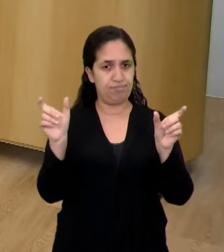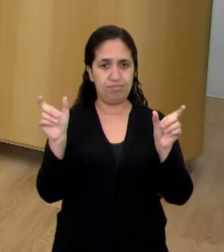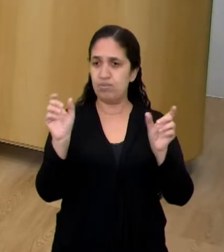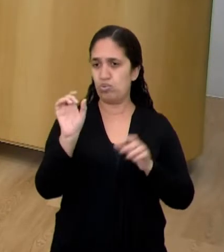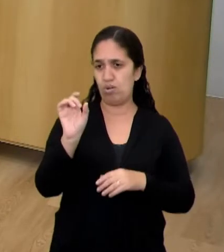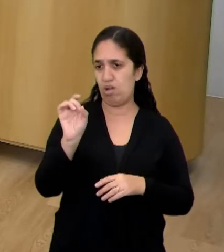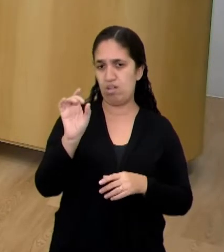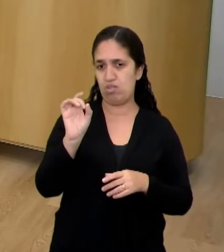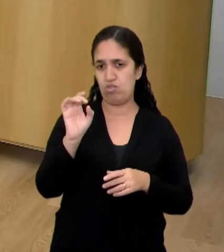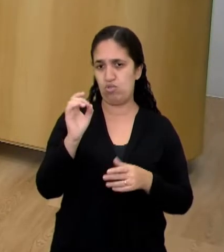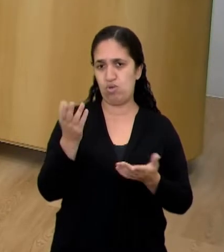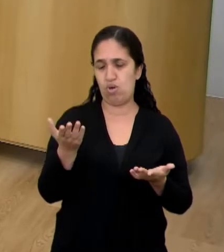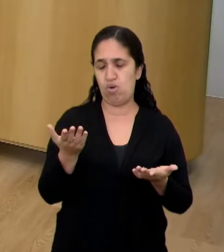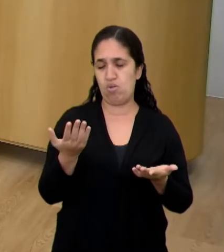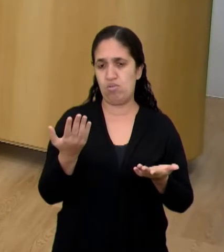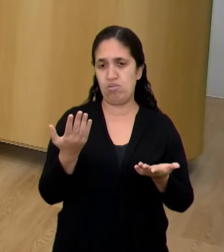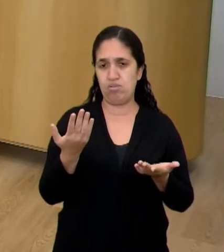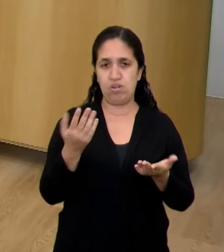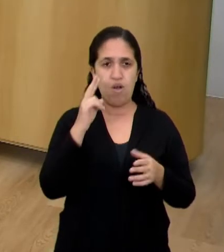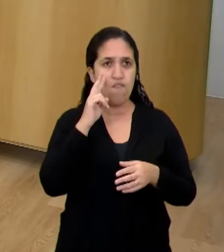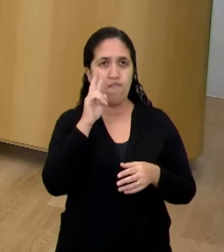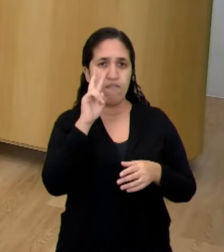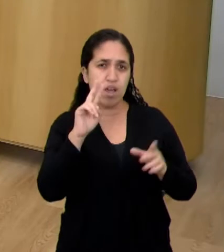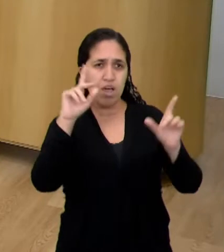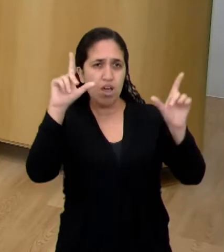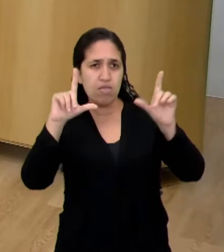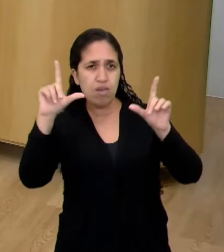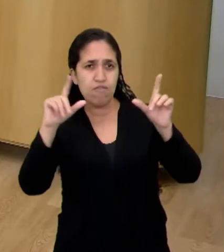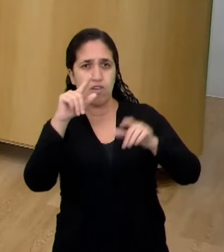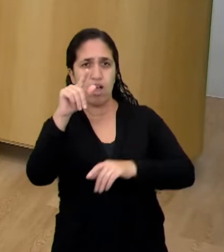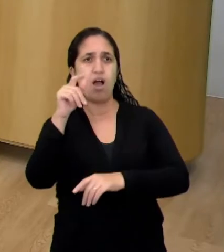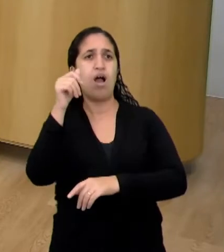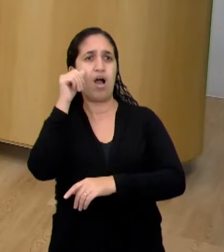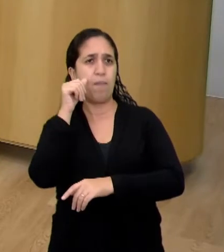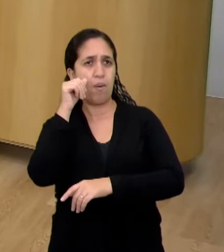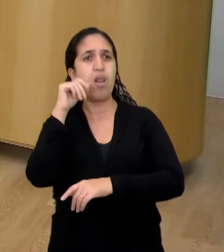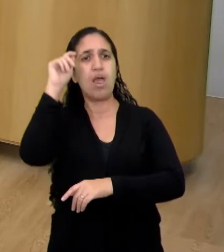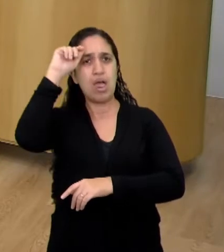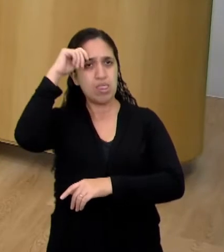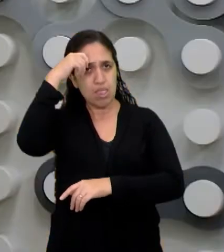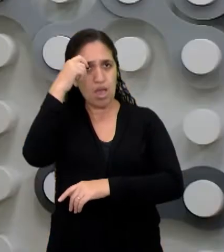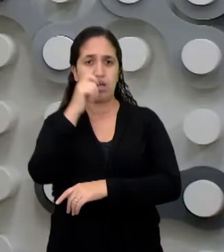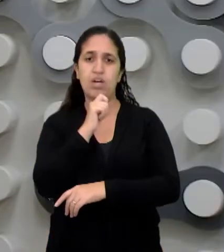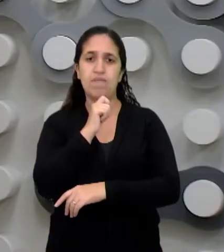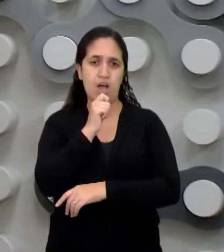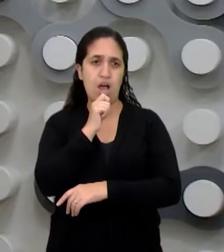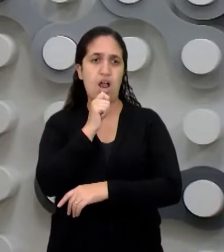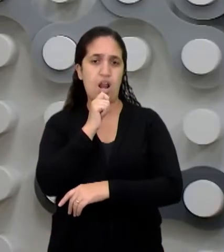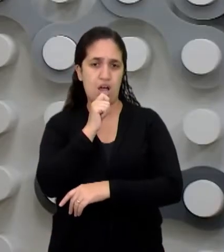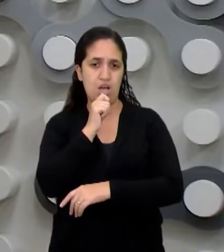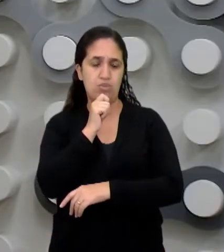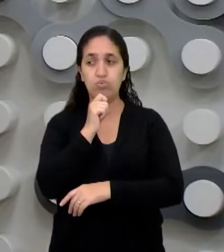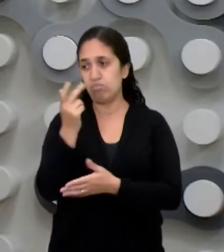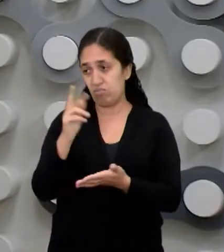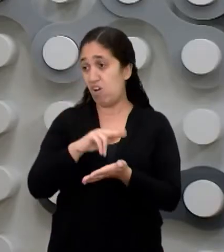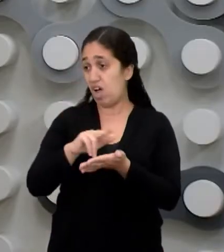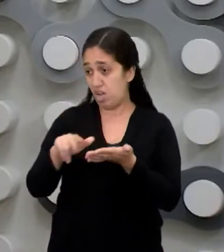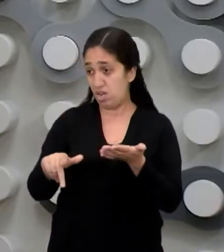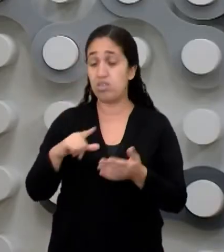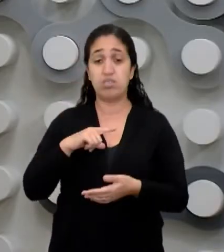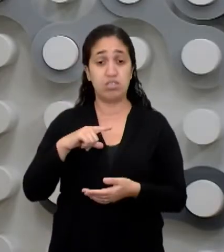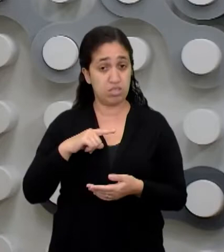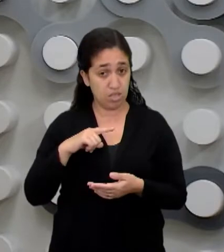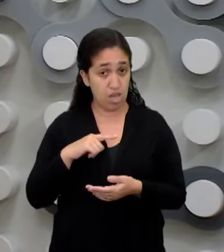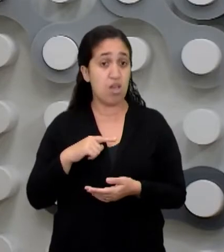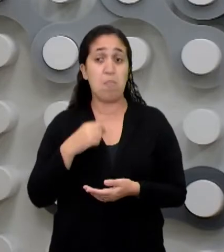né, assistir à TV e ver uma mulher negra falando no jornal, e tem muitas falando, e tem umas